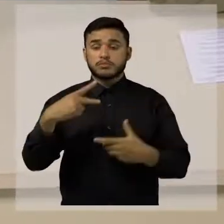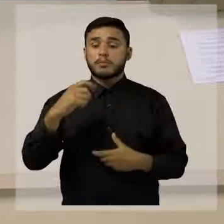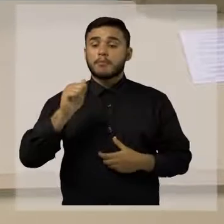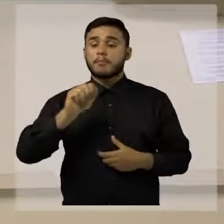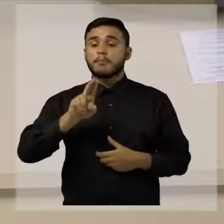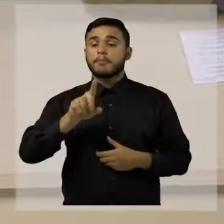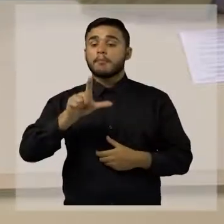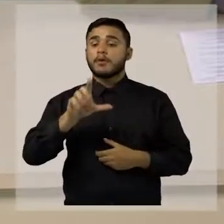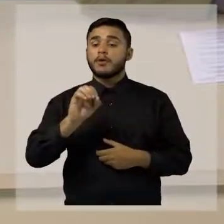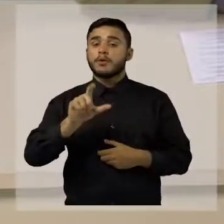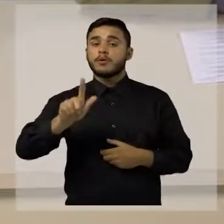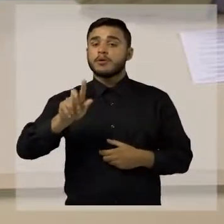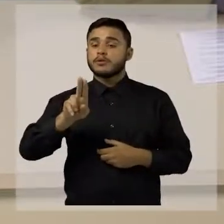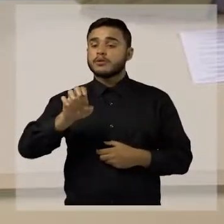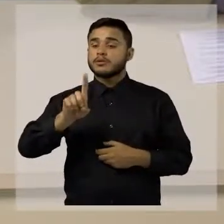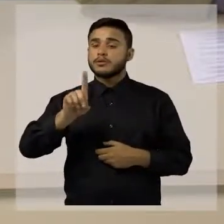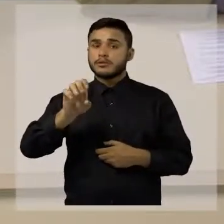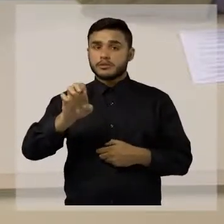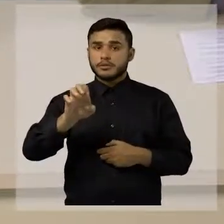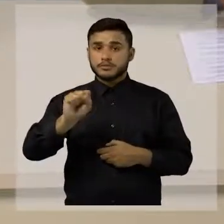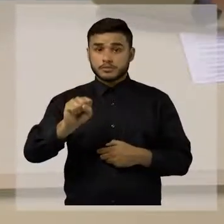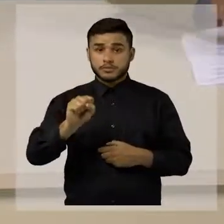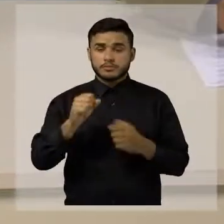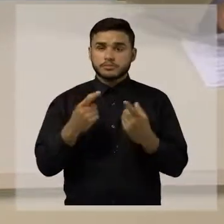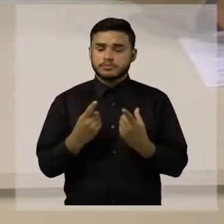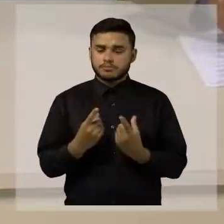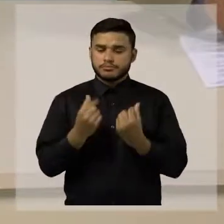Guedes, da Economia, conversa com